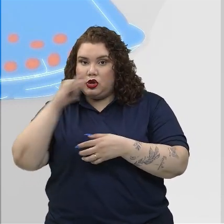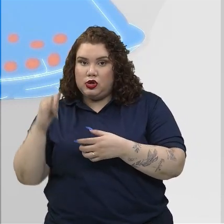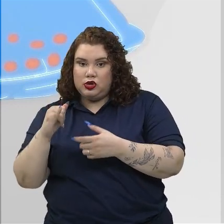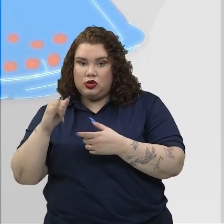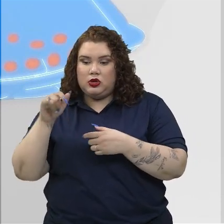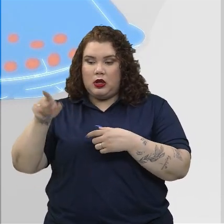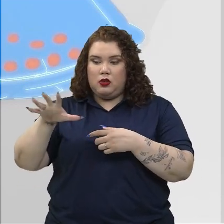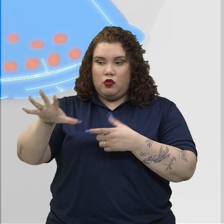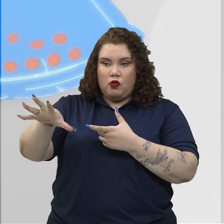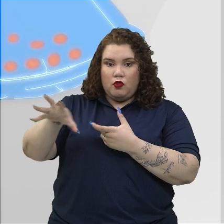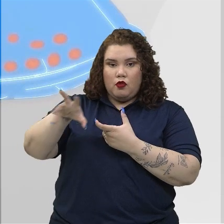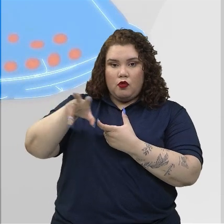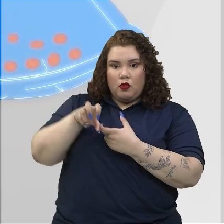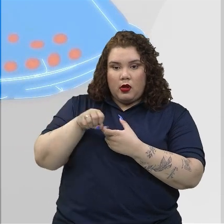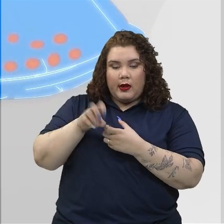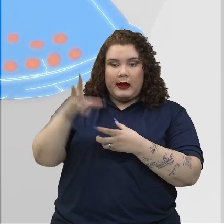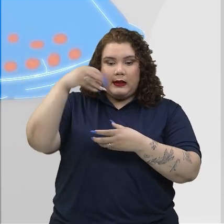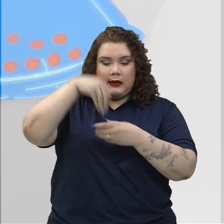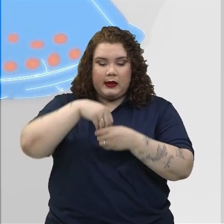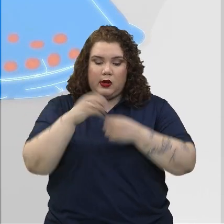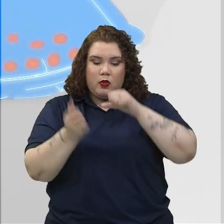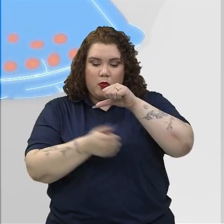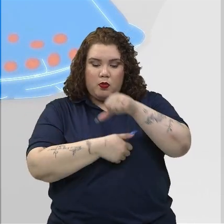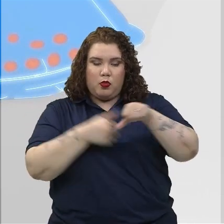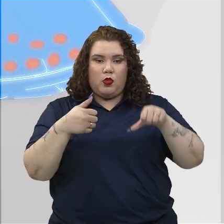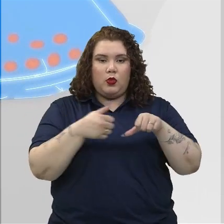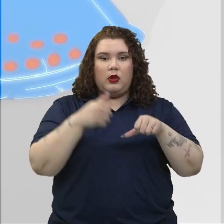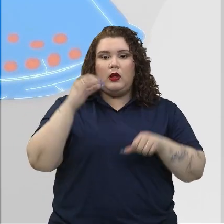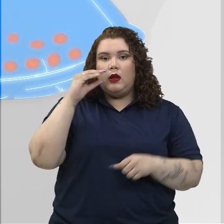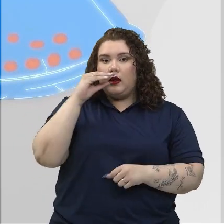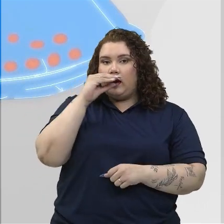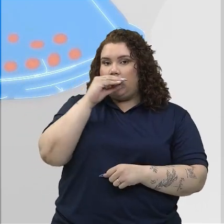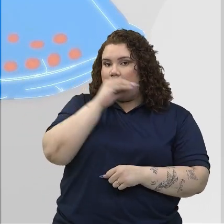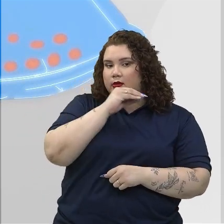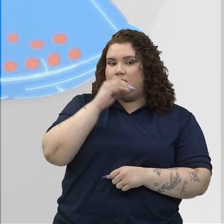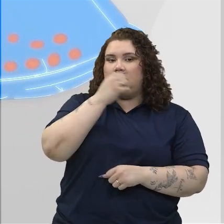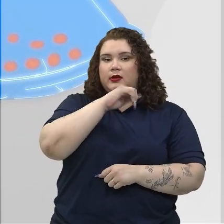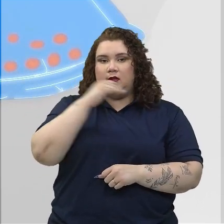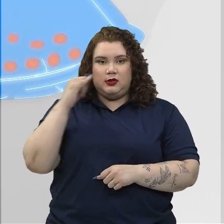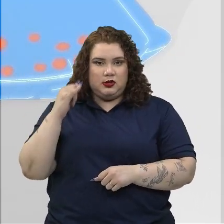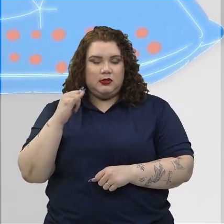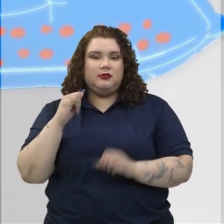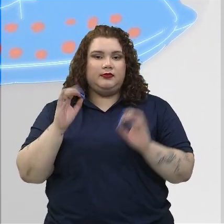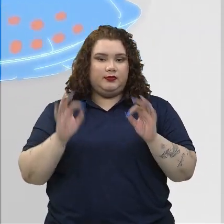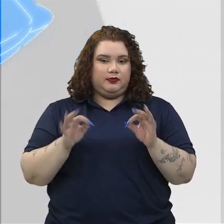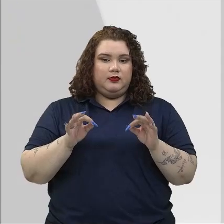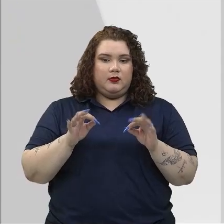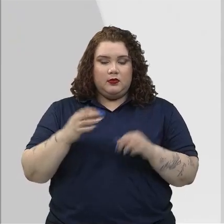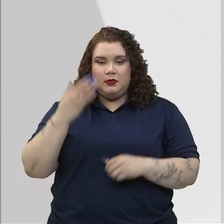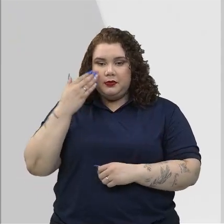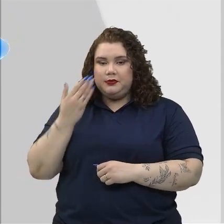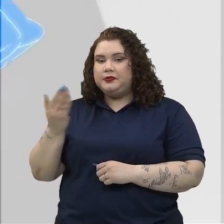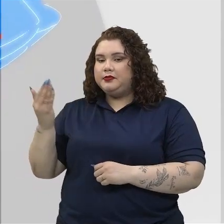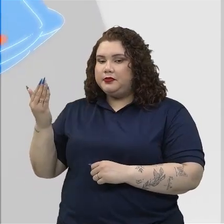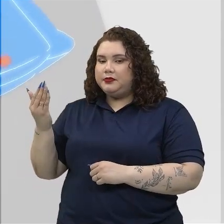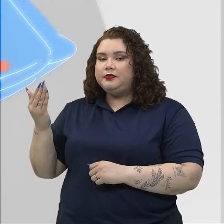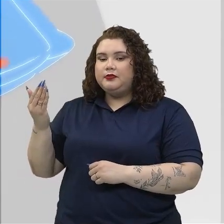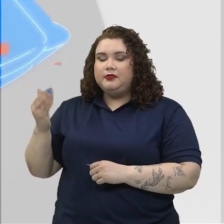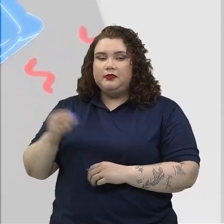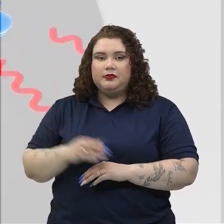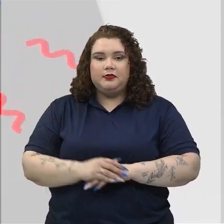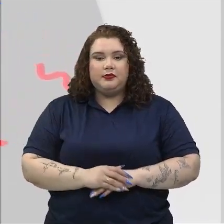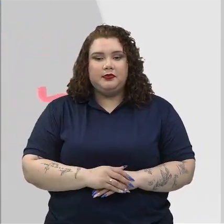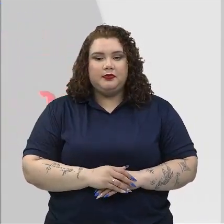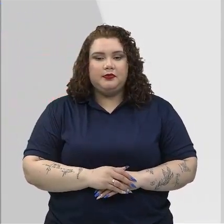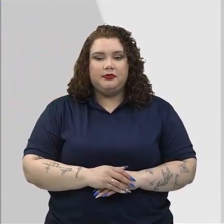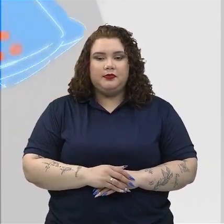ela transformada agora em quê? Em energia térmica, que é o calor, que é o efeito Joule. Muito bem. Então